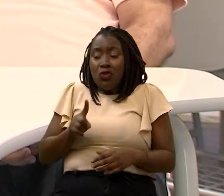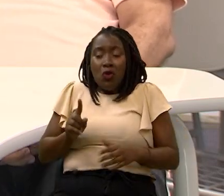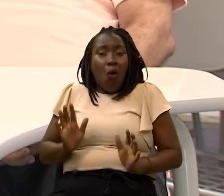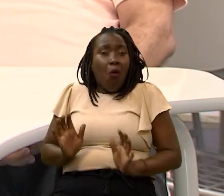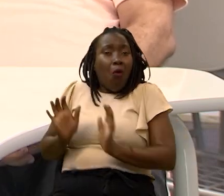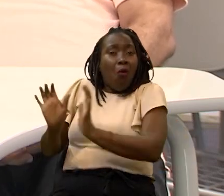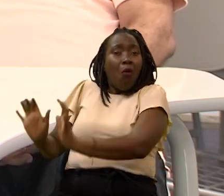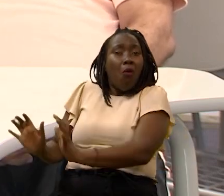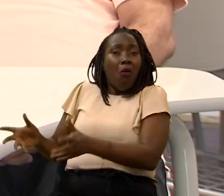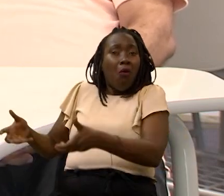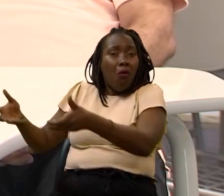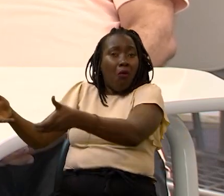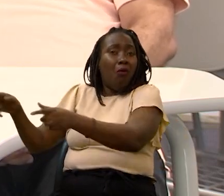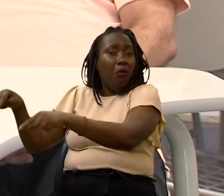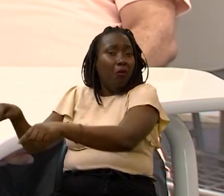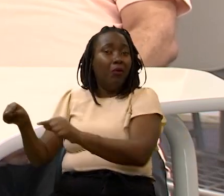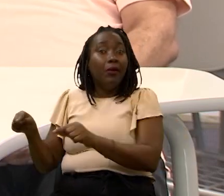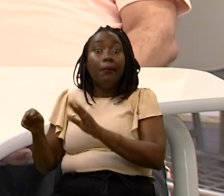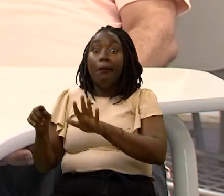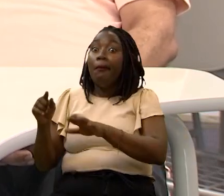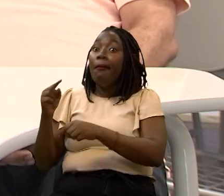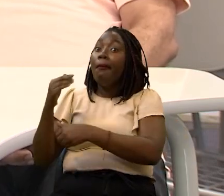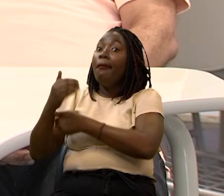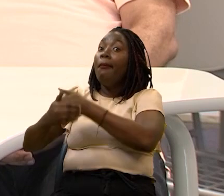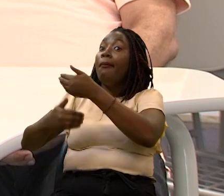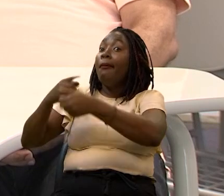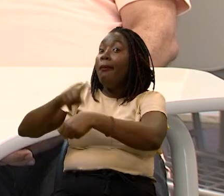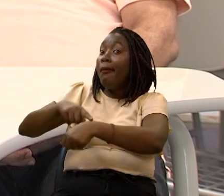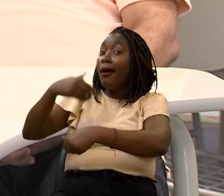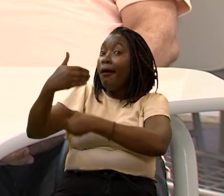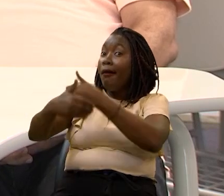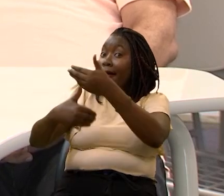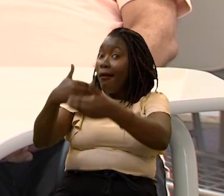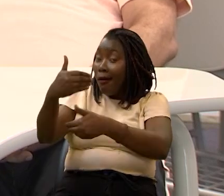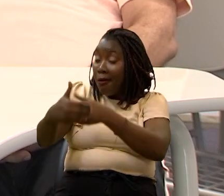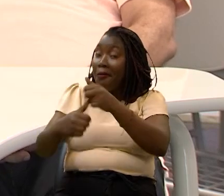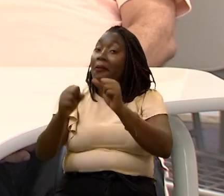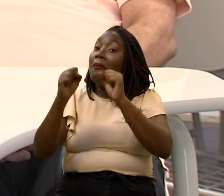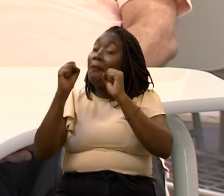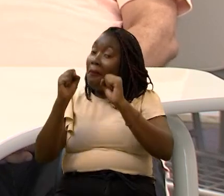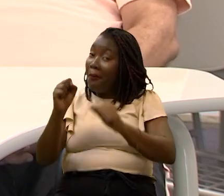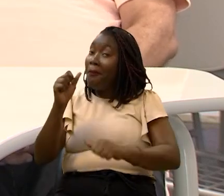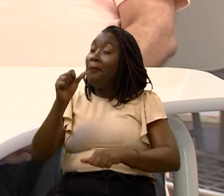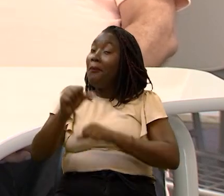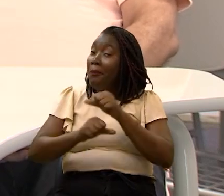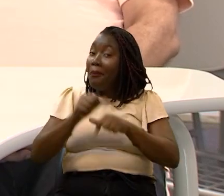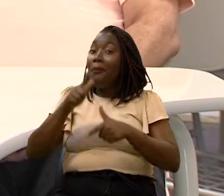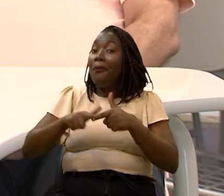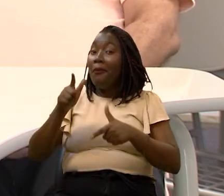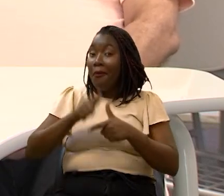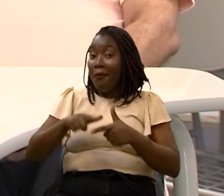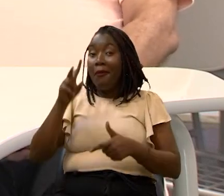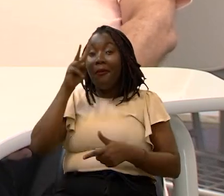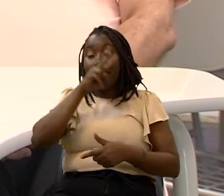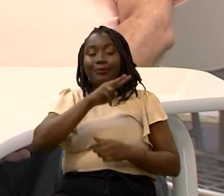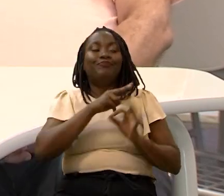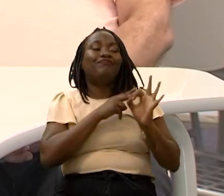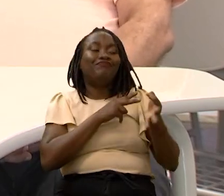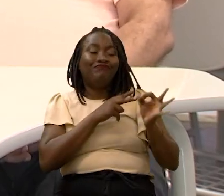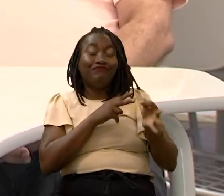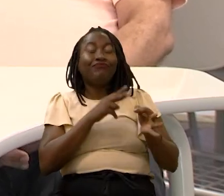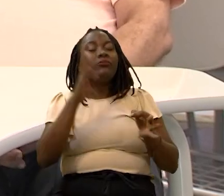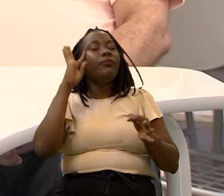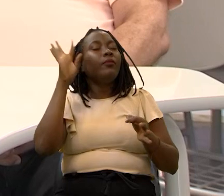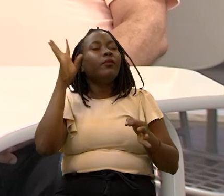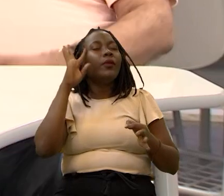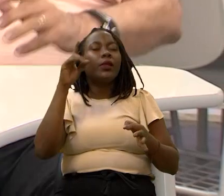sofá. Não, só coloquei o sofá ali. Mas a longo prazo, isso pode ser um grande problema. Exato. A